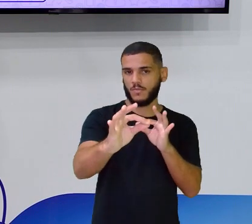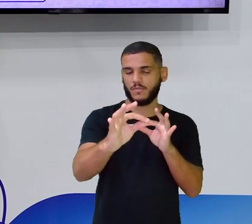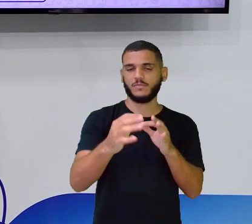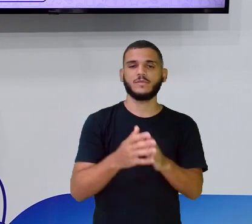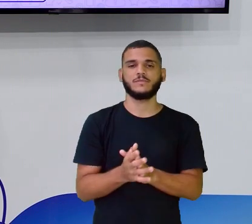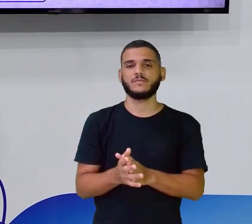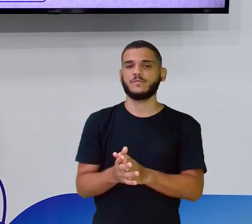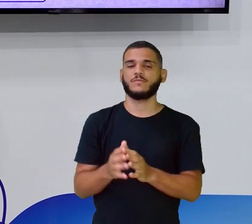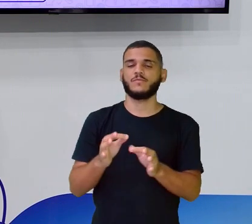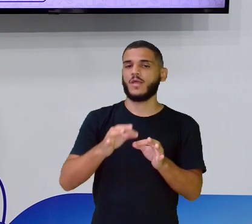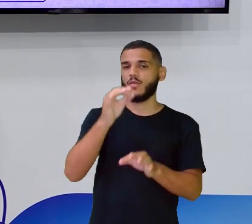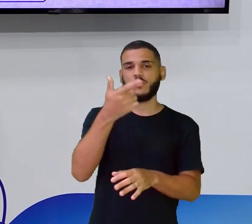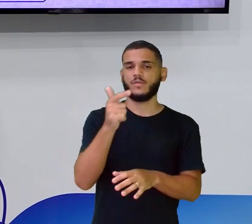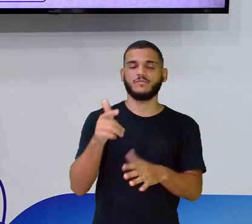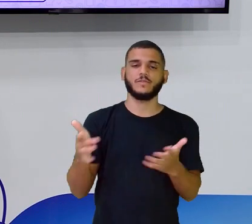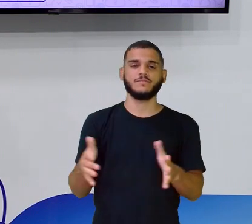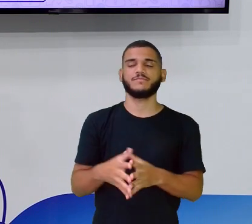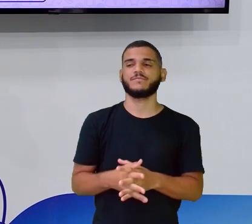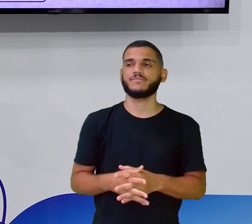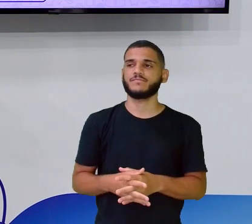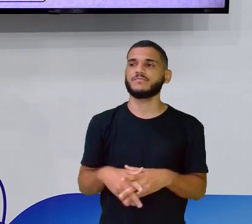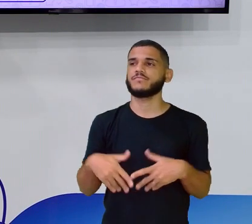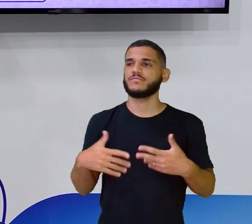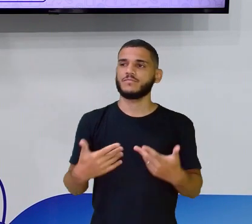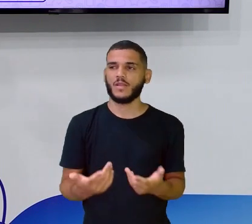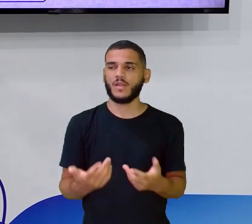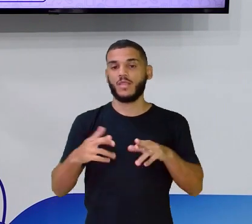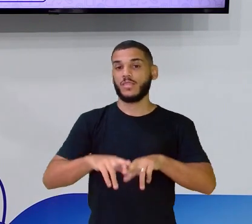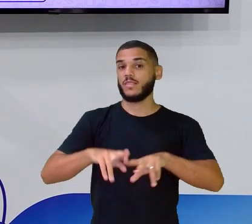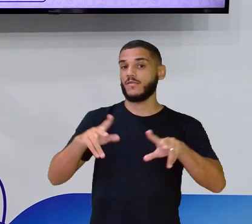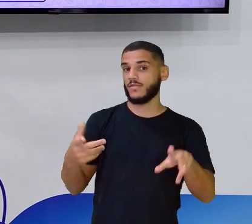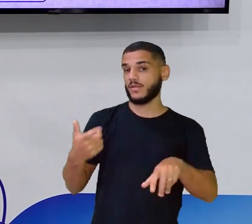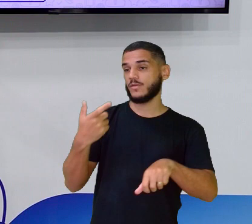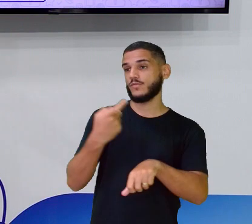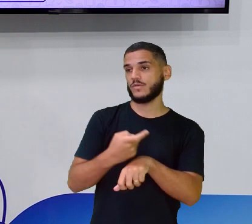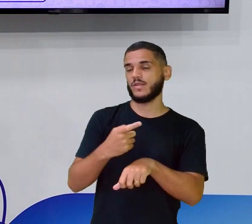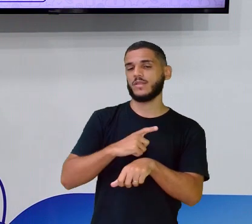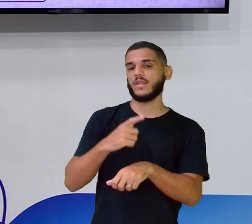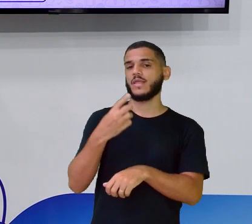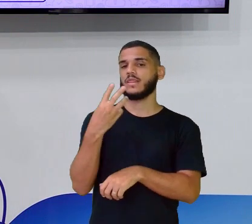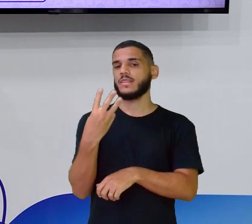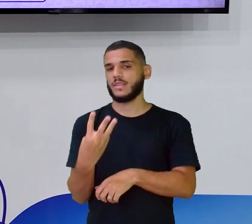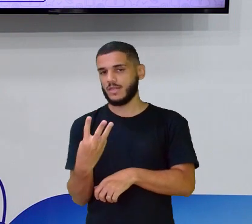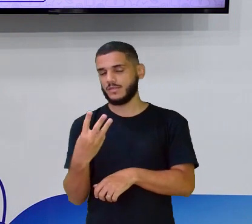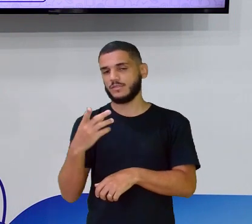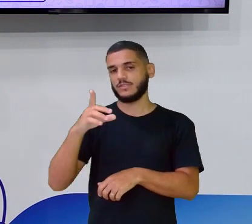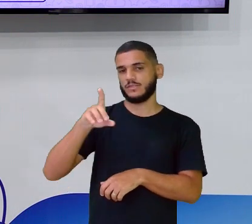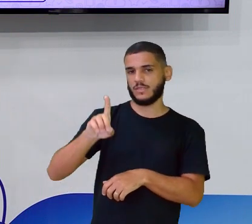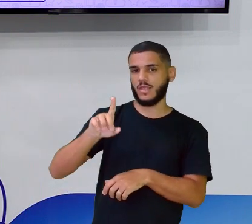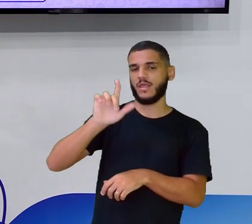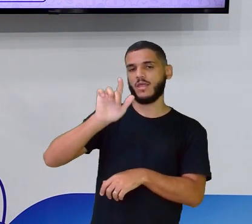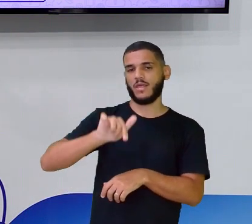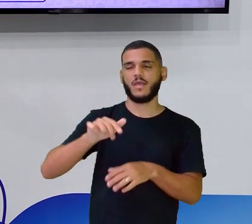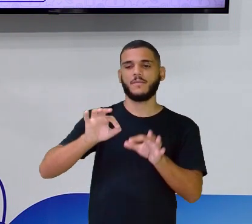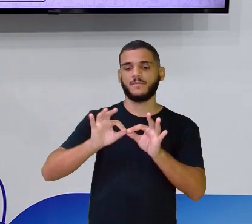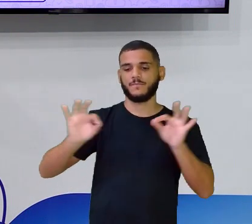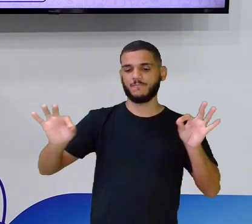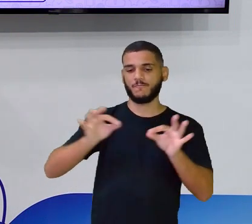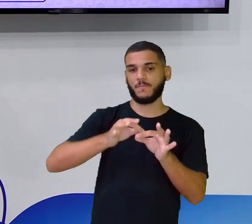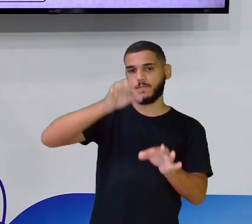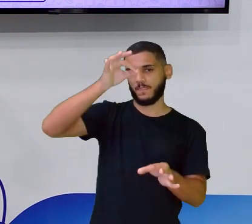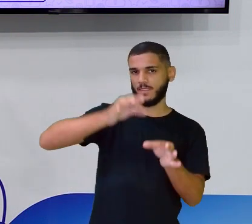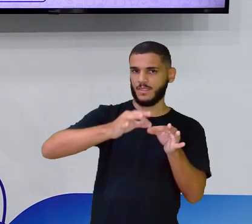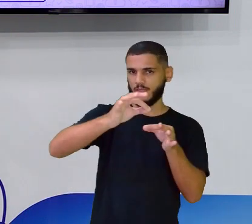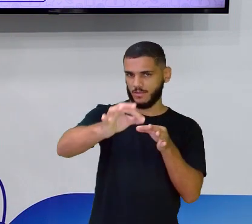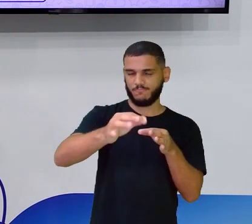e o comprimento dessa figura. Ao contrário dos sólidos, que têm três dimensões, largura,